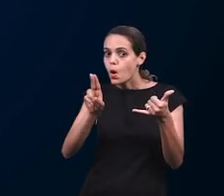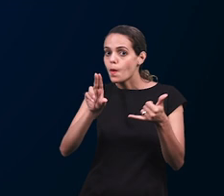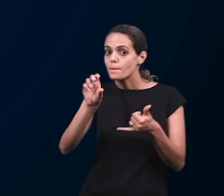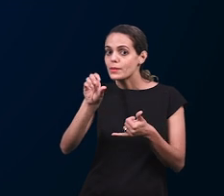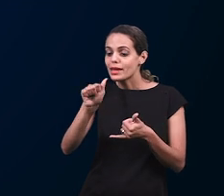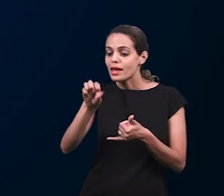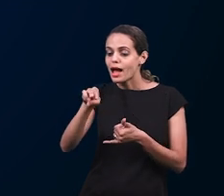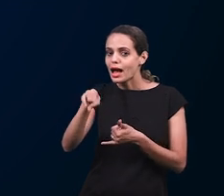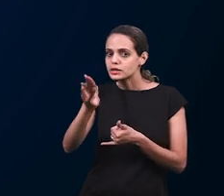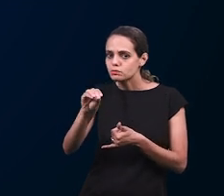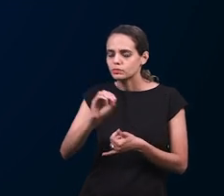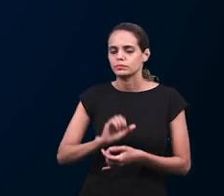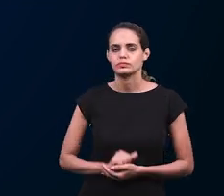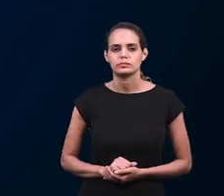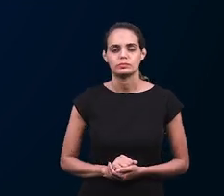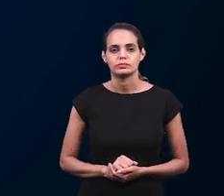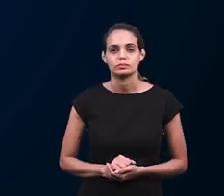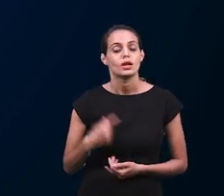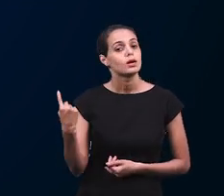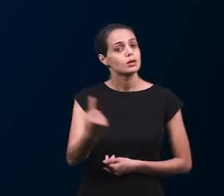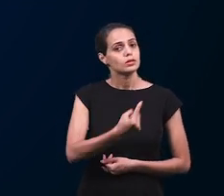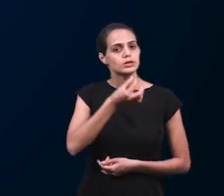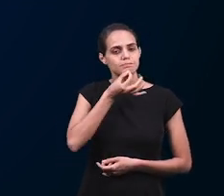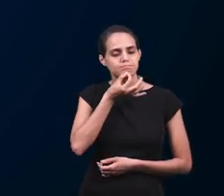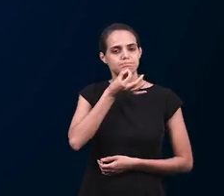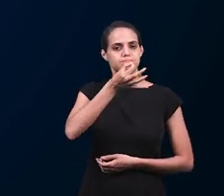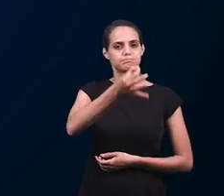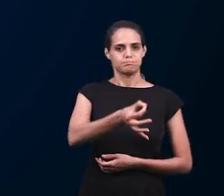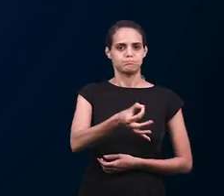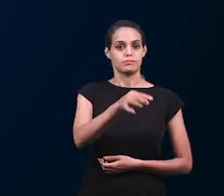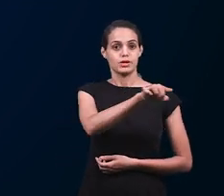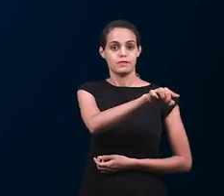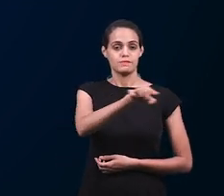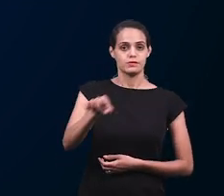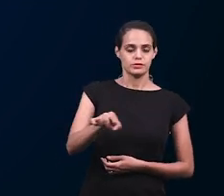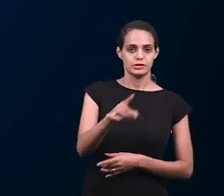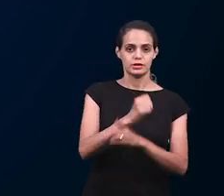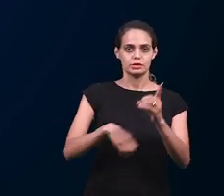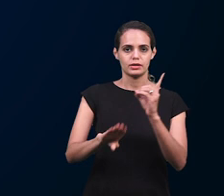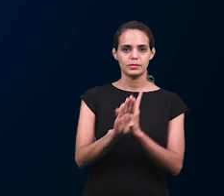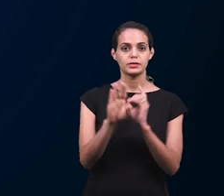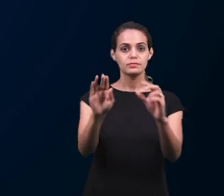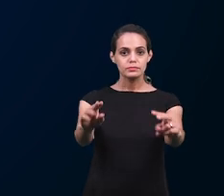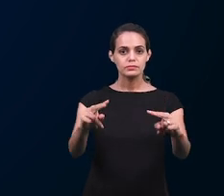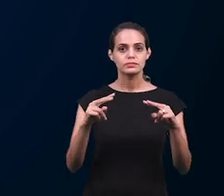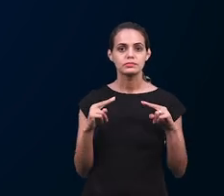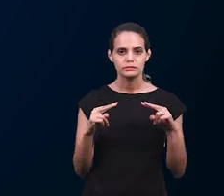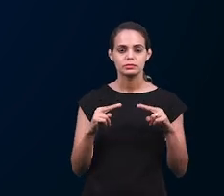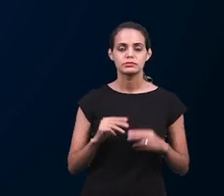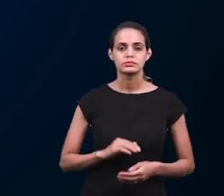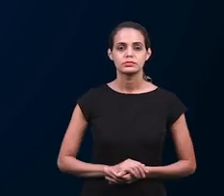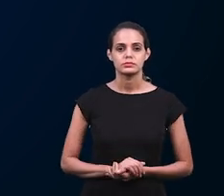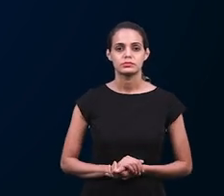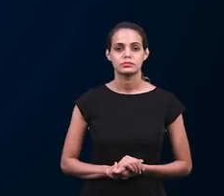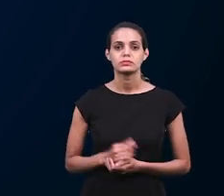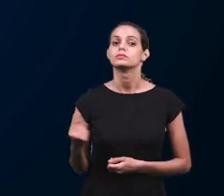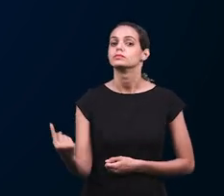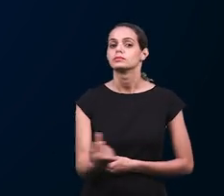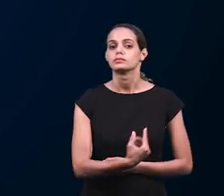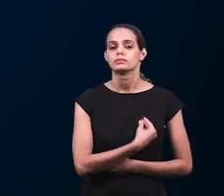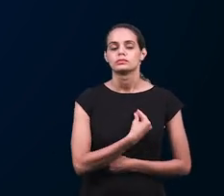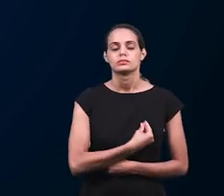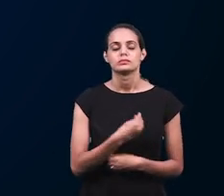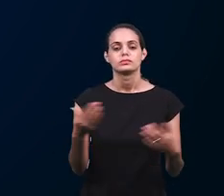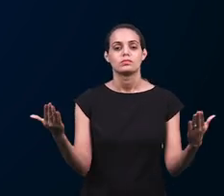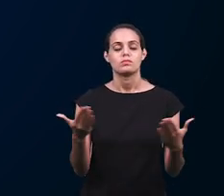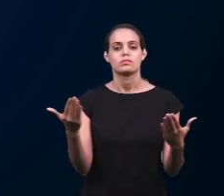o que nós queremos aqui é contribuir para os irmãos na Escola Bíblica Dominical, para os nossos